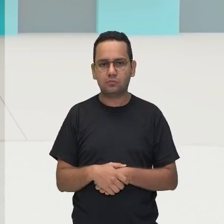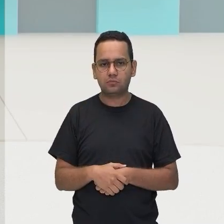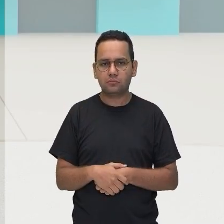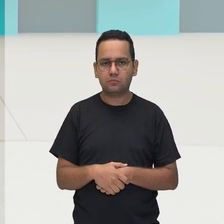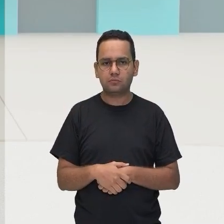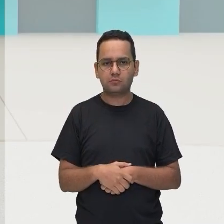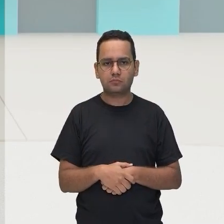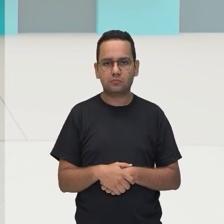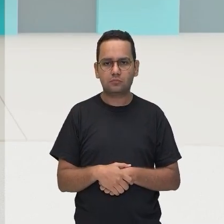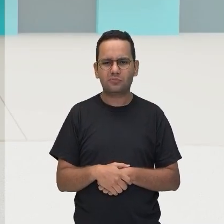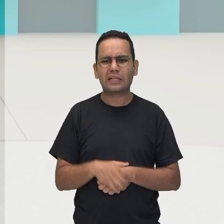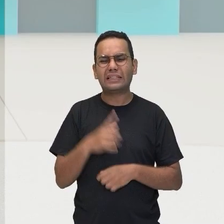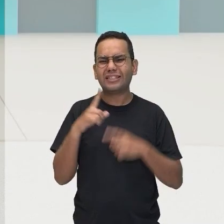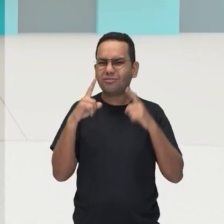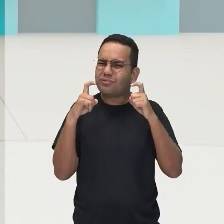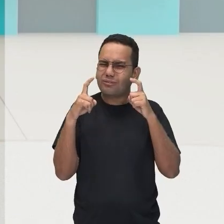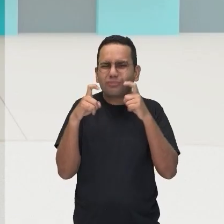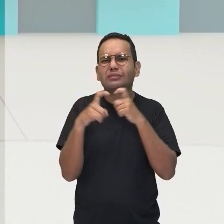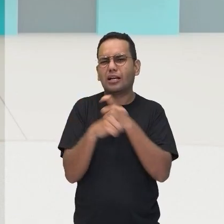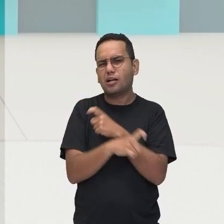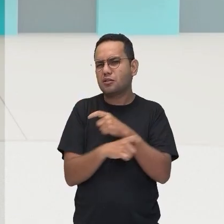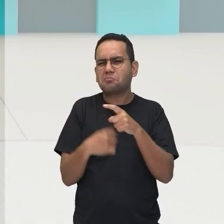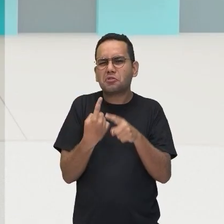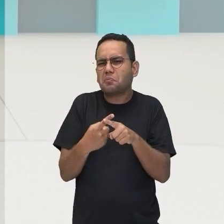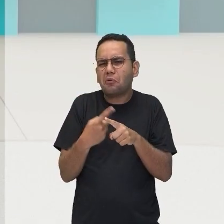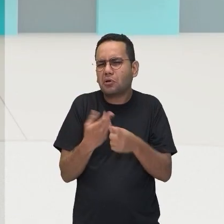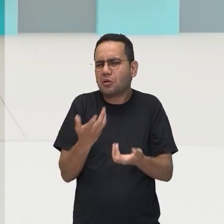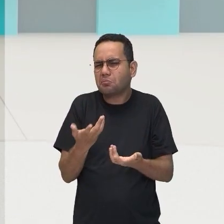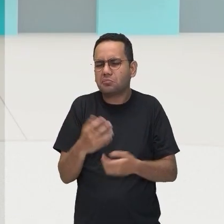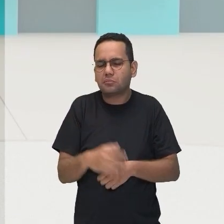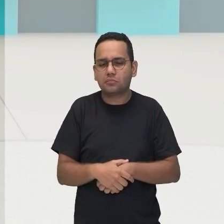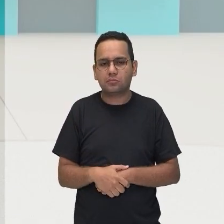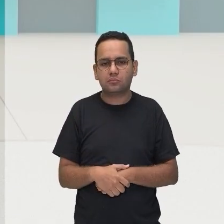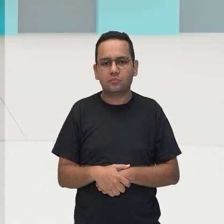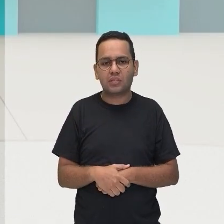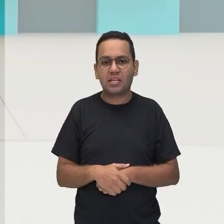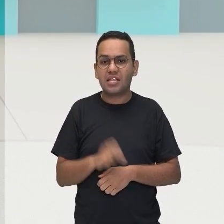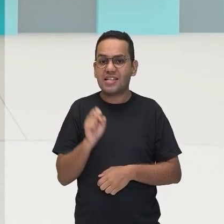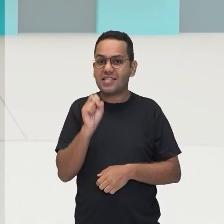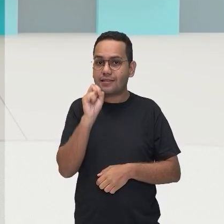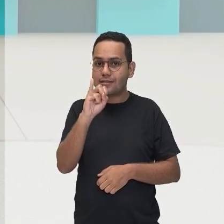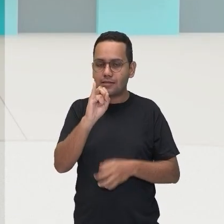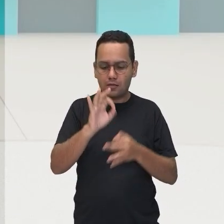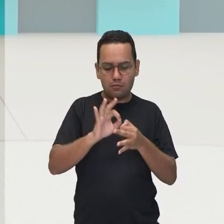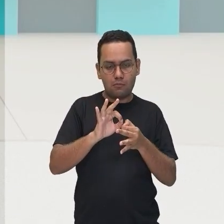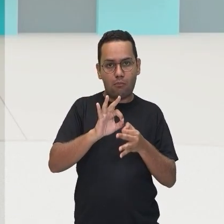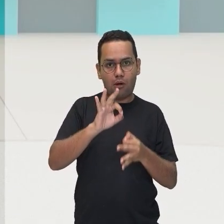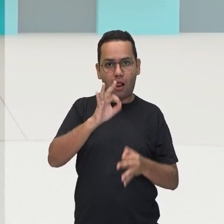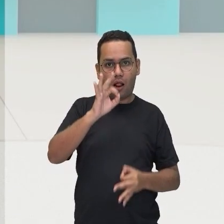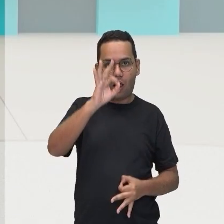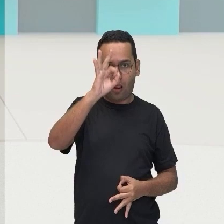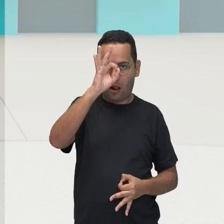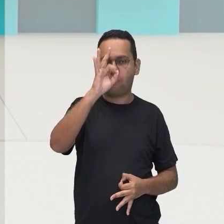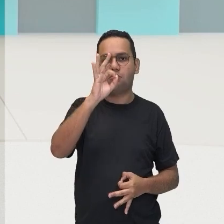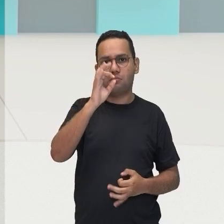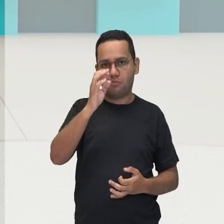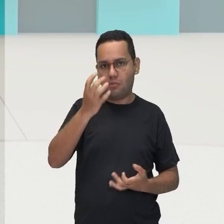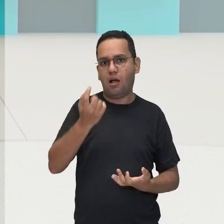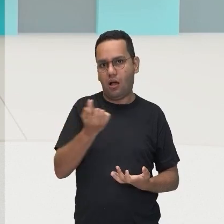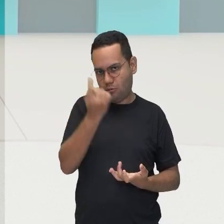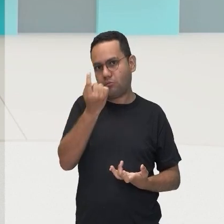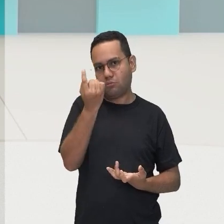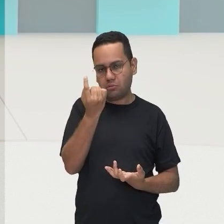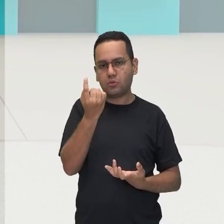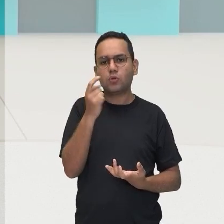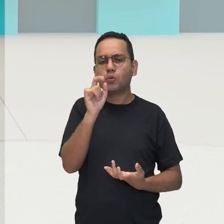muito mais difícil essa trajetória. Por quê? Porque quanto mais alto é a montanha, o ar ele vai